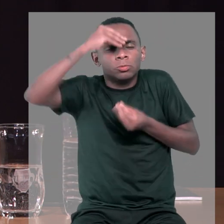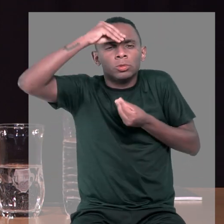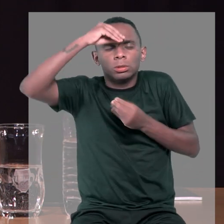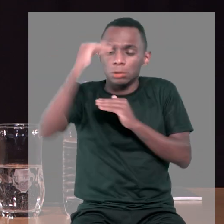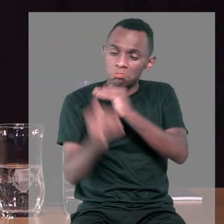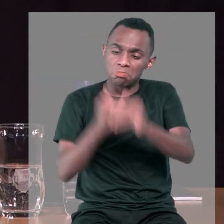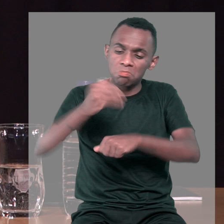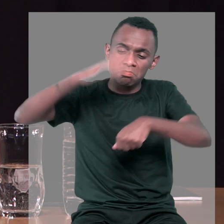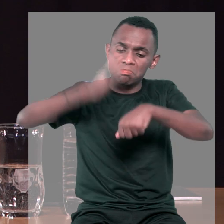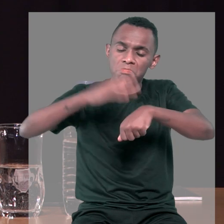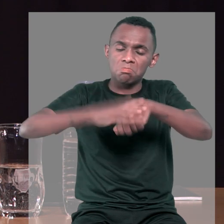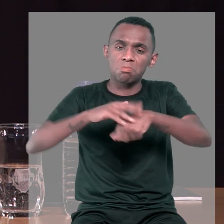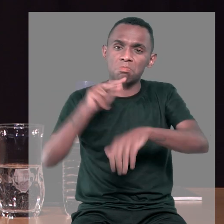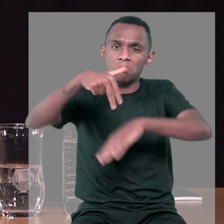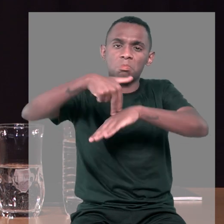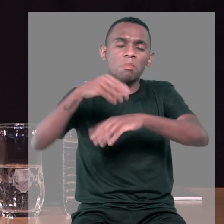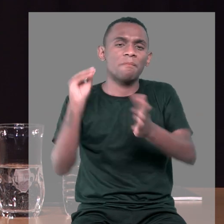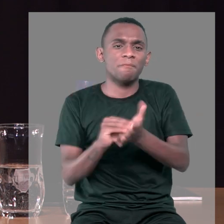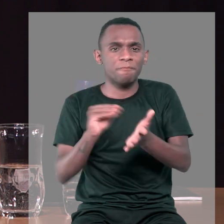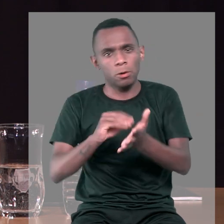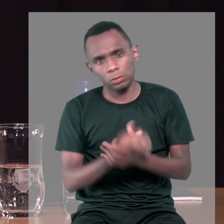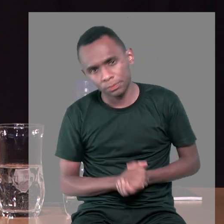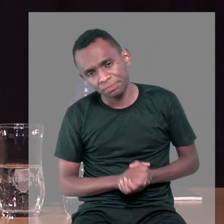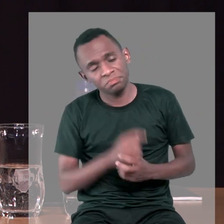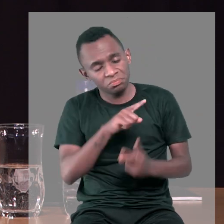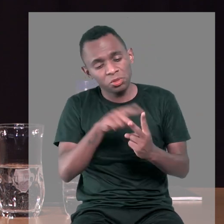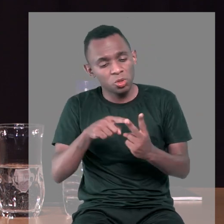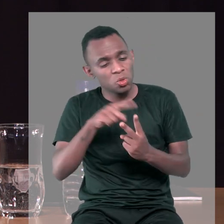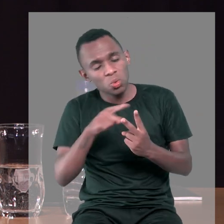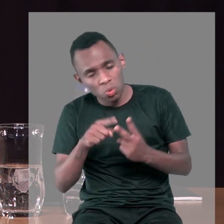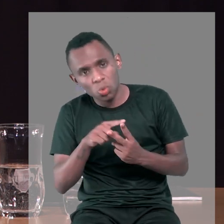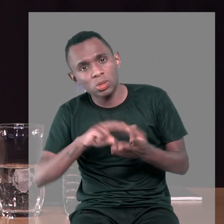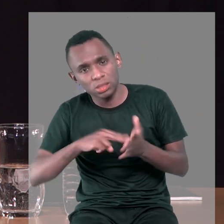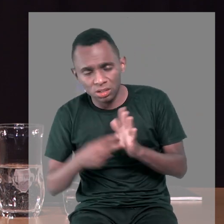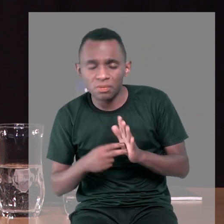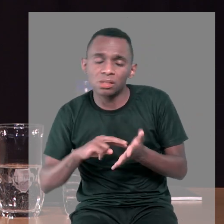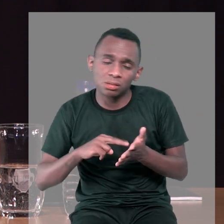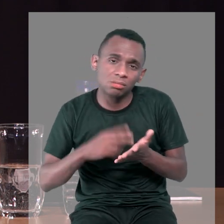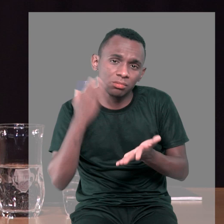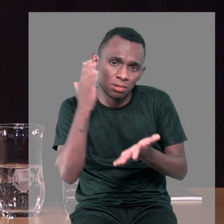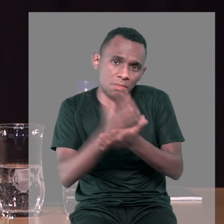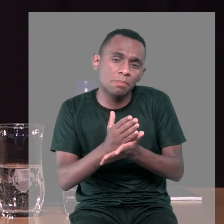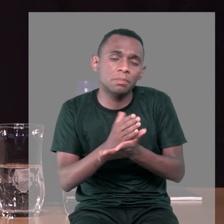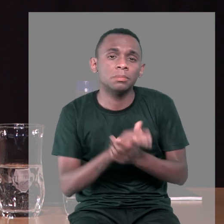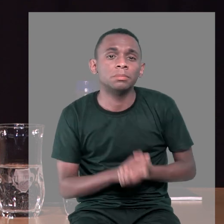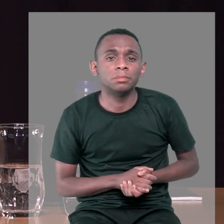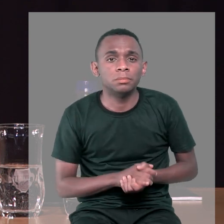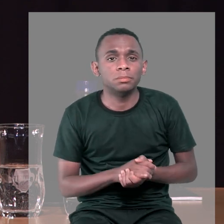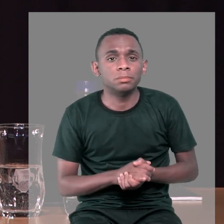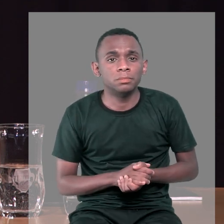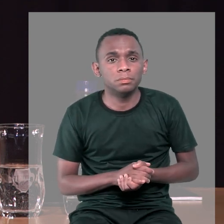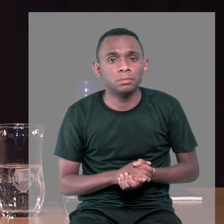tem pleno êxito na realização desse objetivo quando ela publica o seu texto. Ou seja,